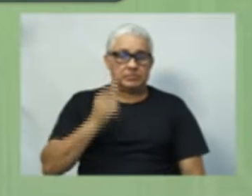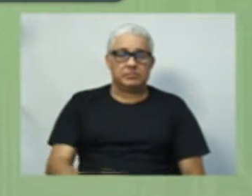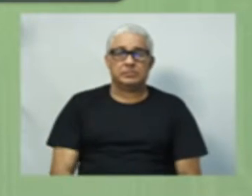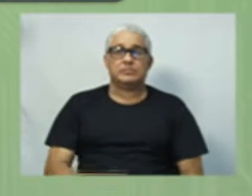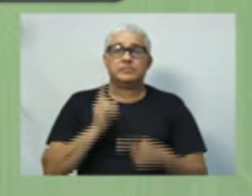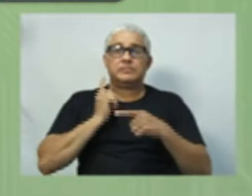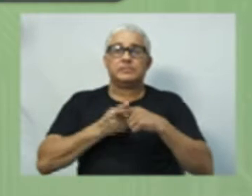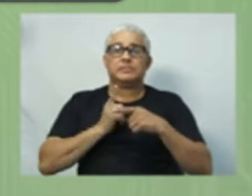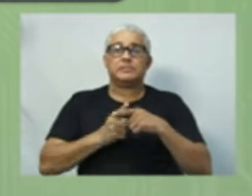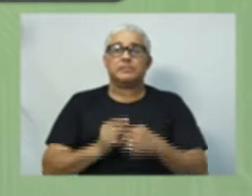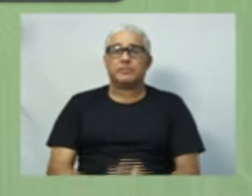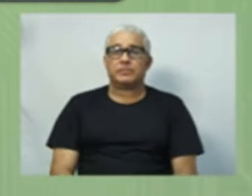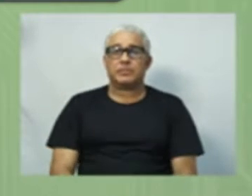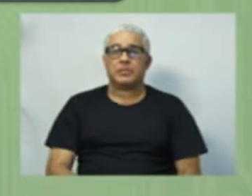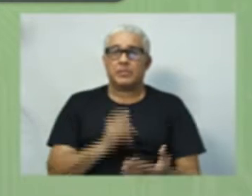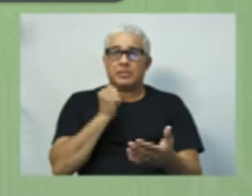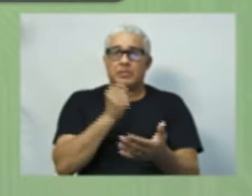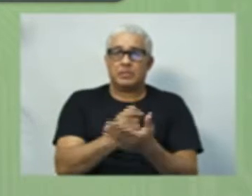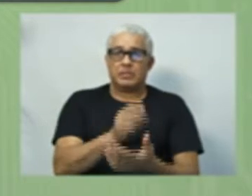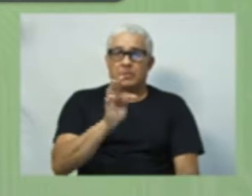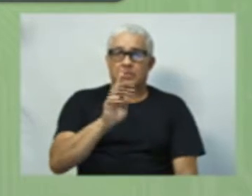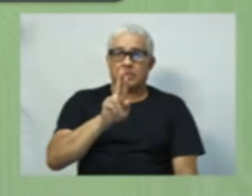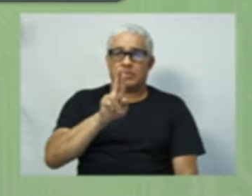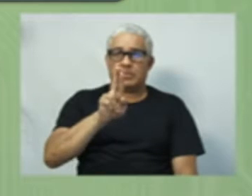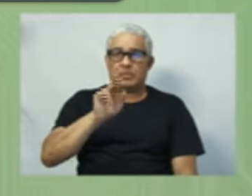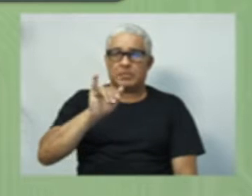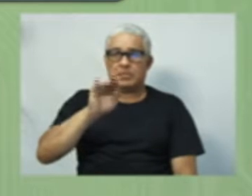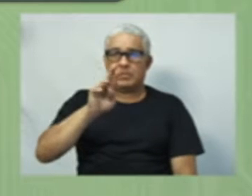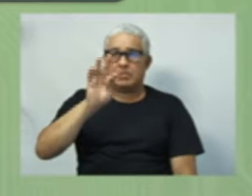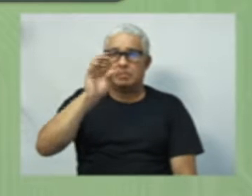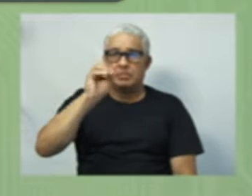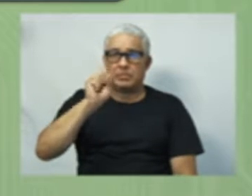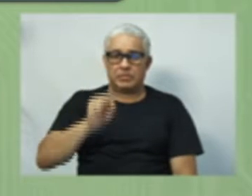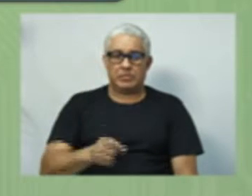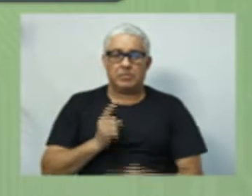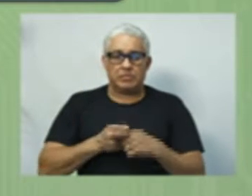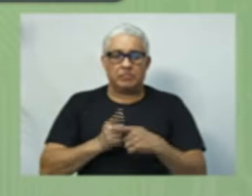Por que pagamos tributos? Pagamos